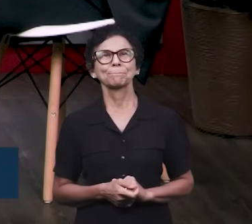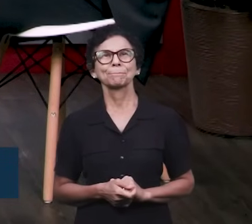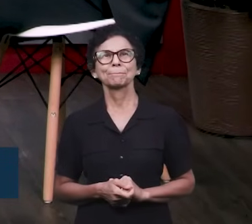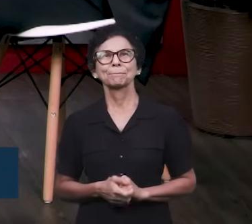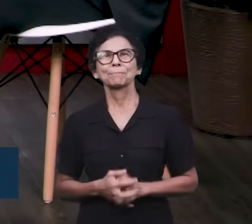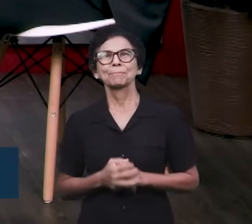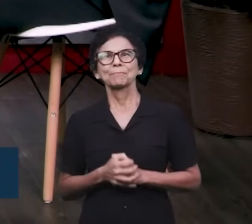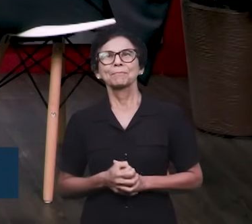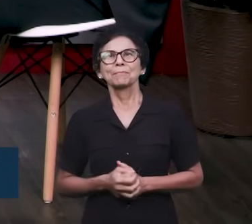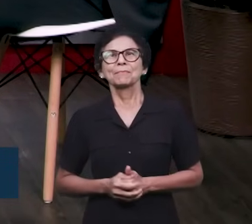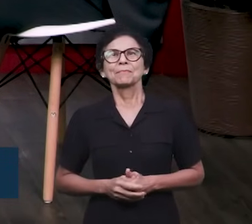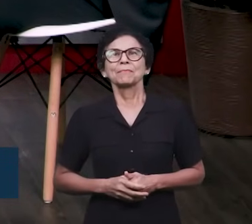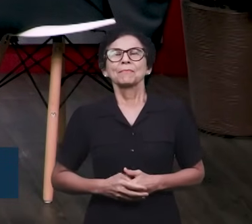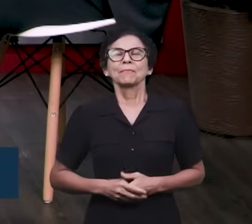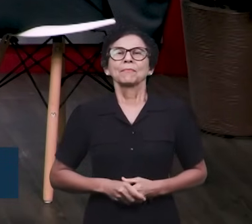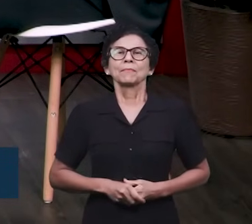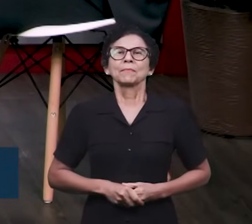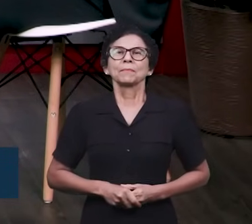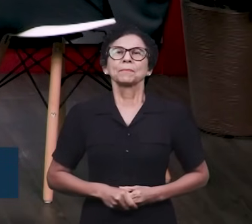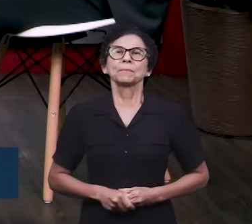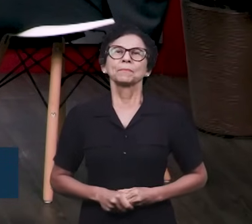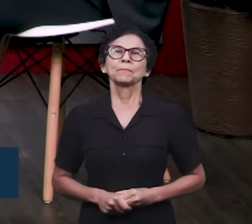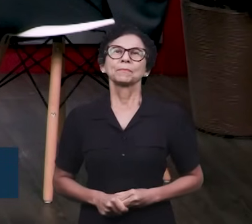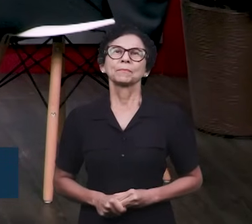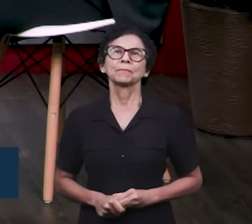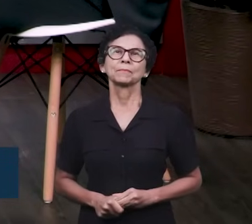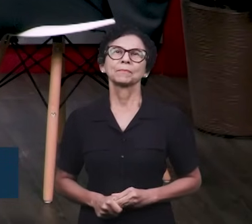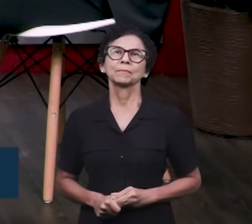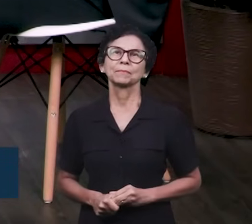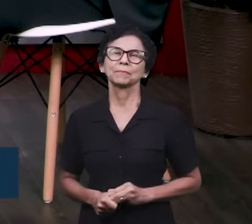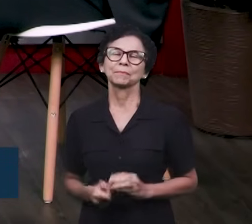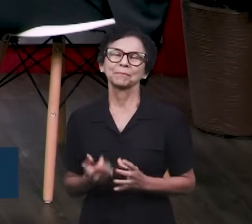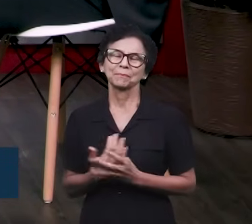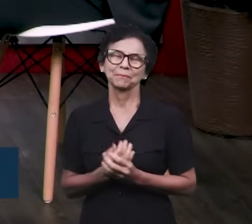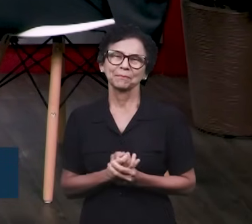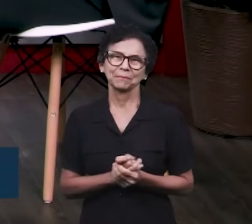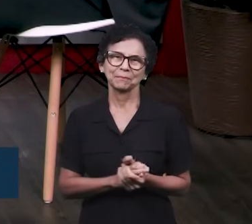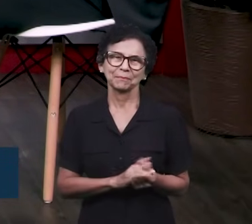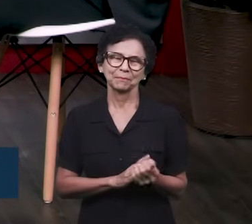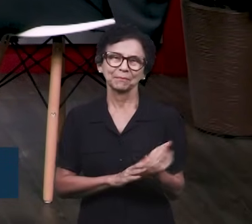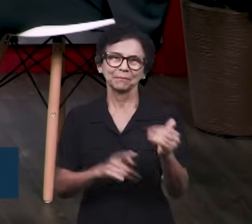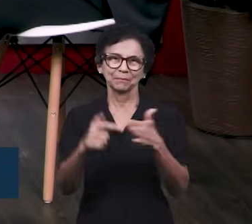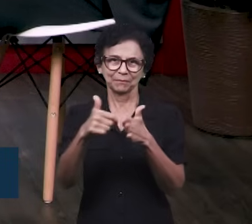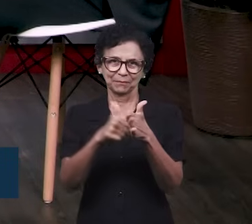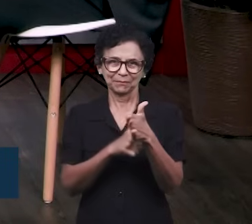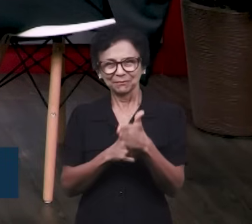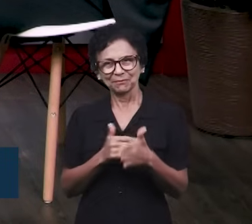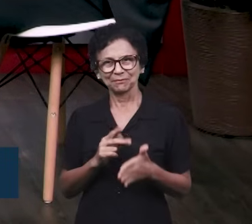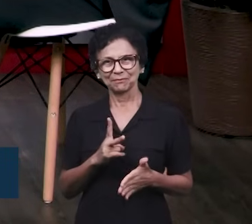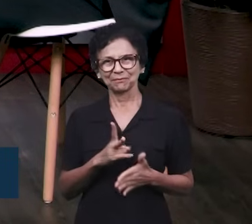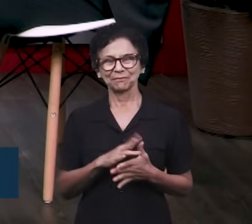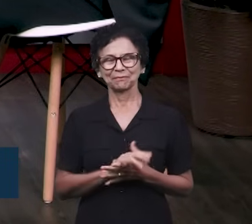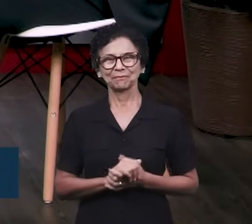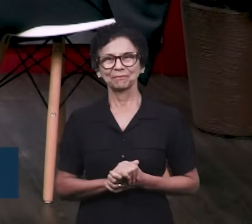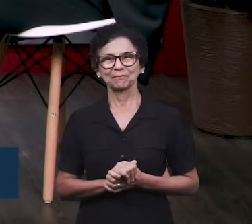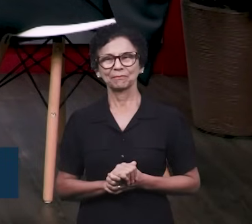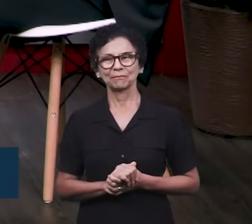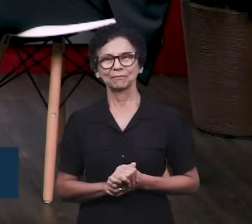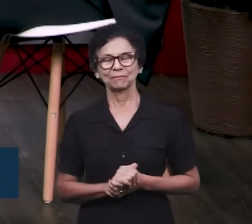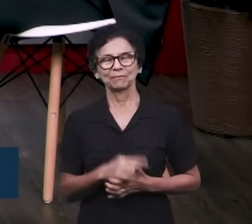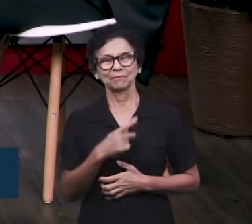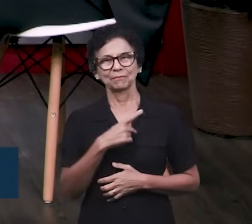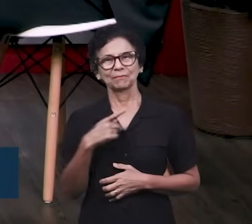Mas nós temos ainda algumas outras perguntas que nós gostaríamos de fazer para o pastor João